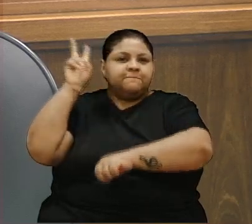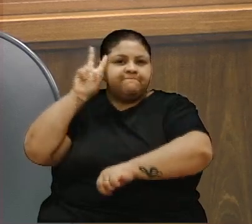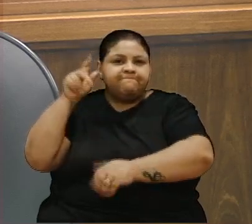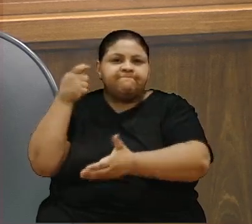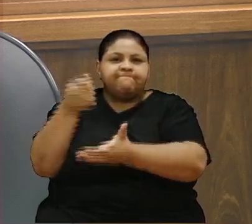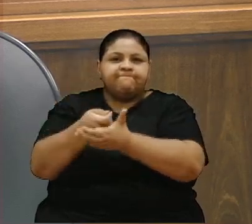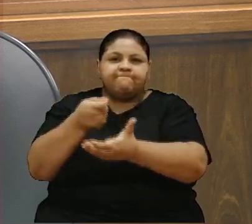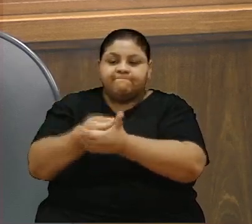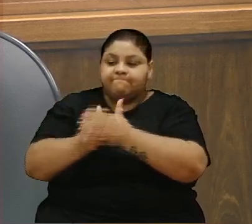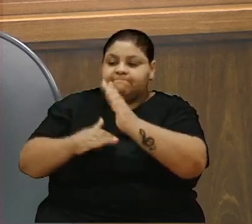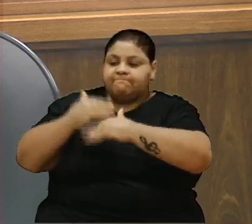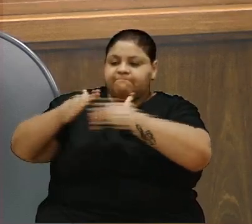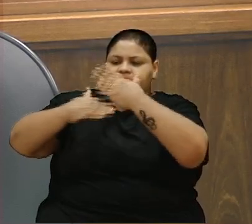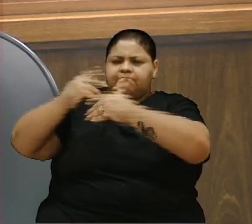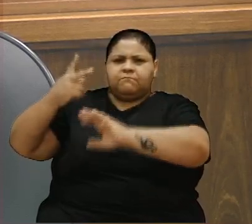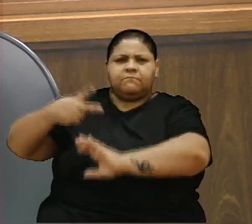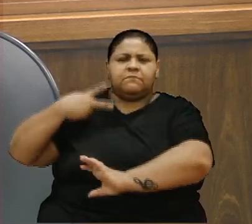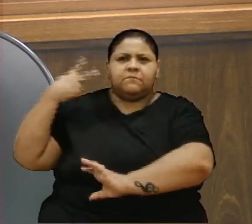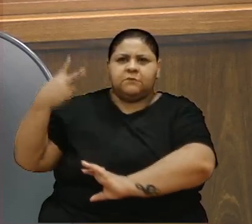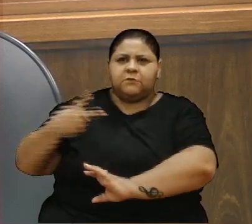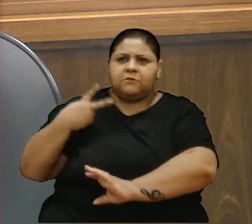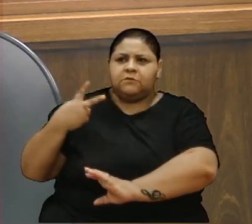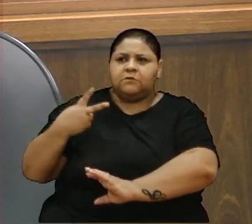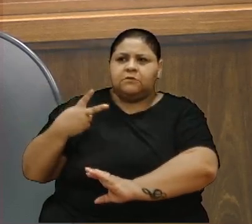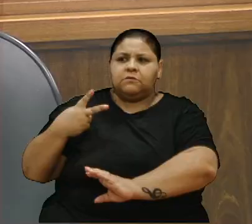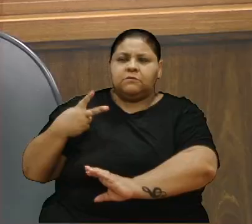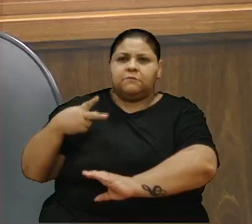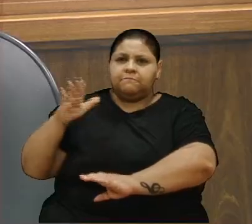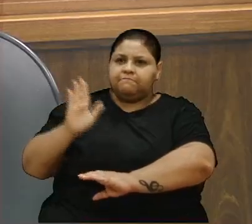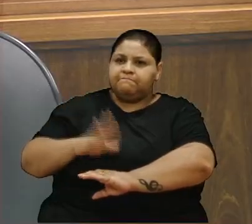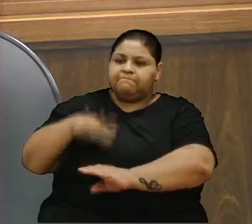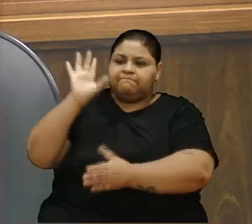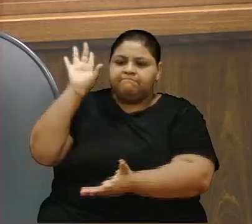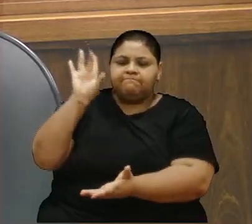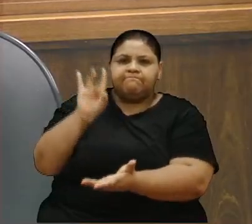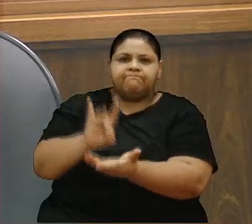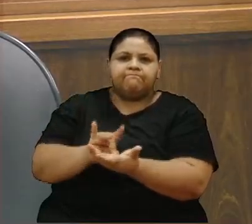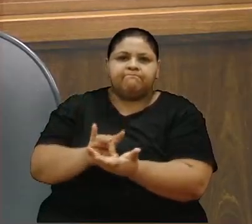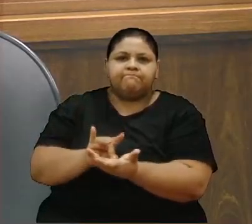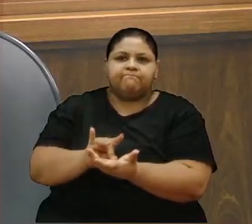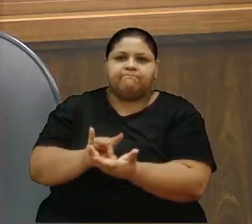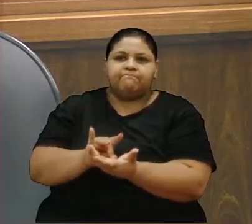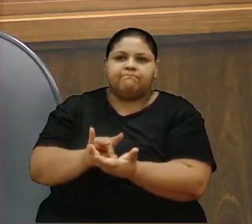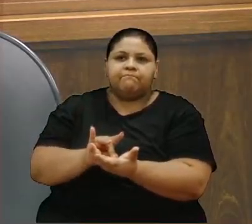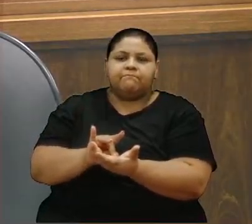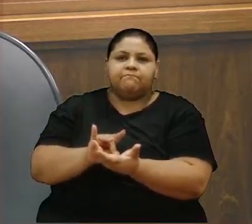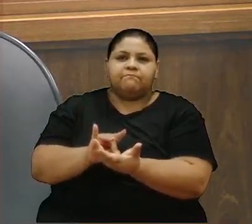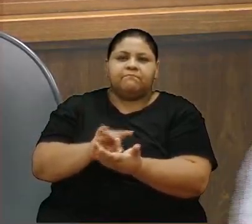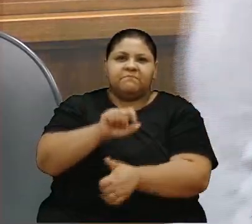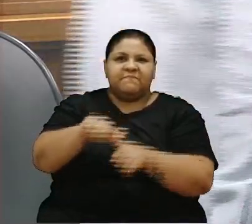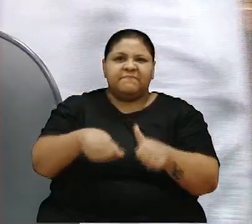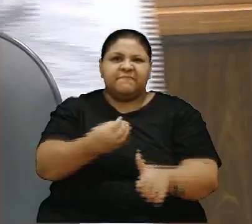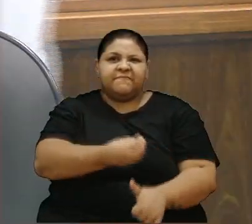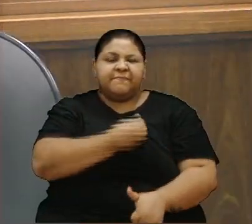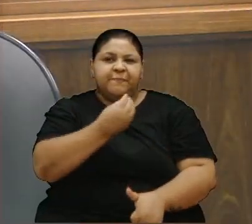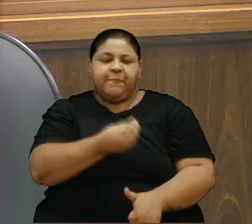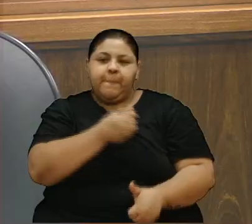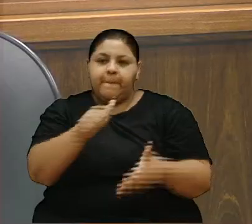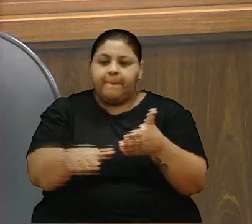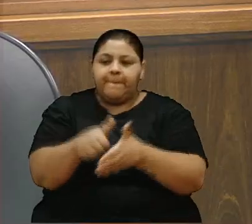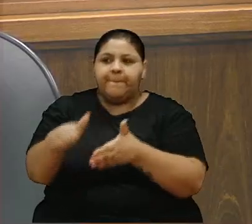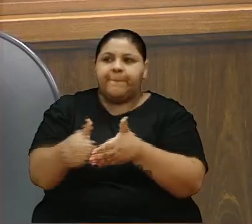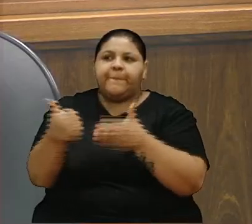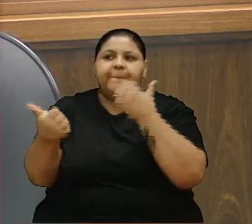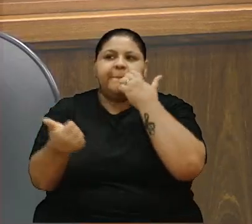de construção para que as políticas públicas cada vez sejam mais efetivas e tornem a vida das pessoas mais digna.